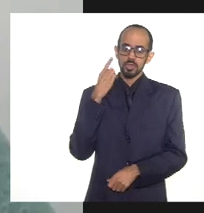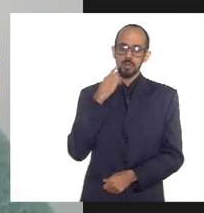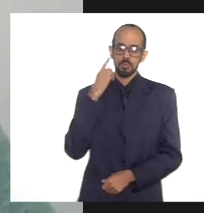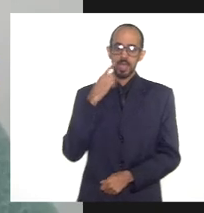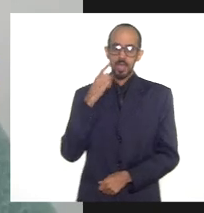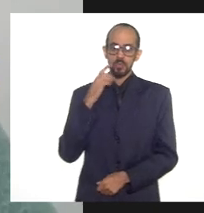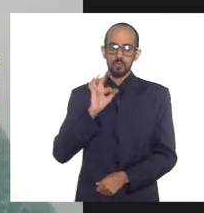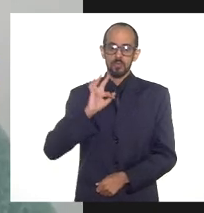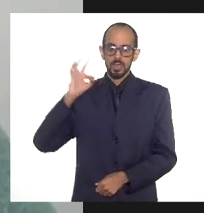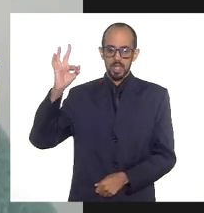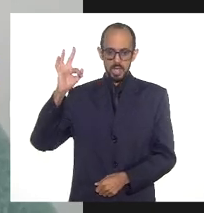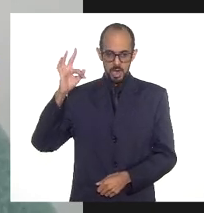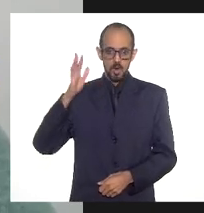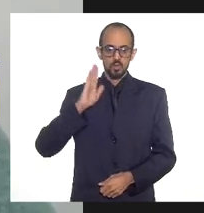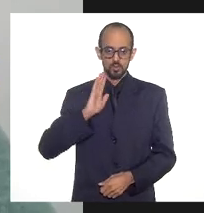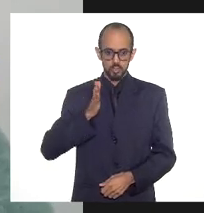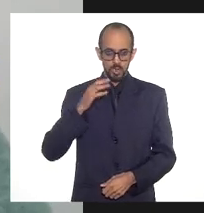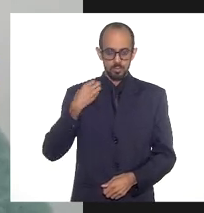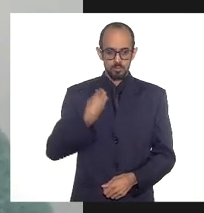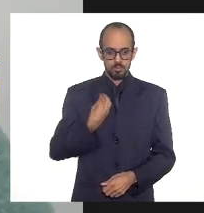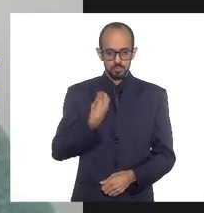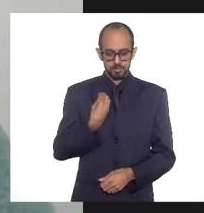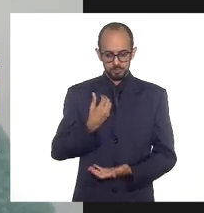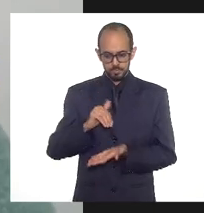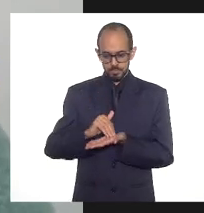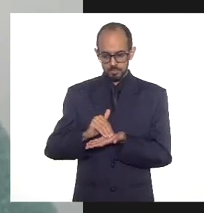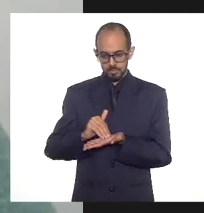Verde, até janeiro de 2015,